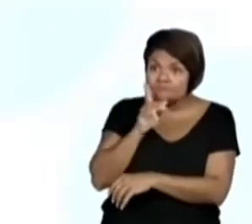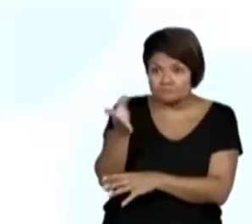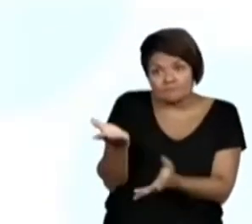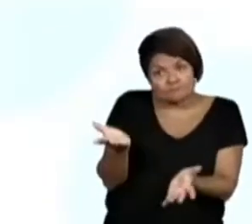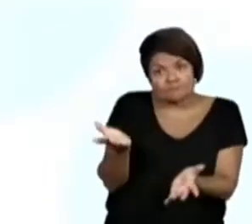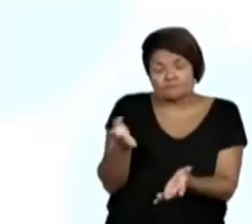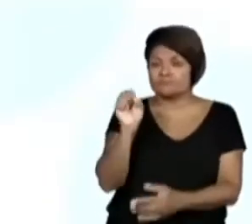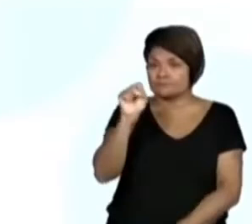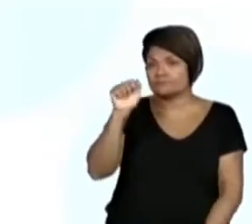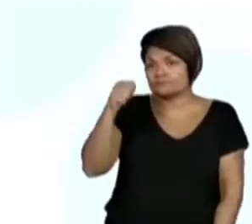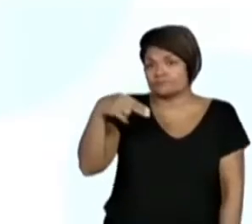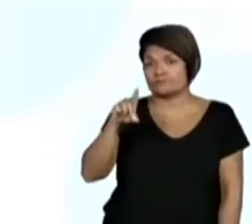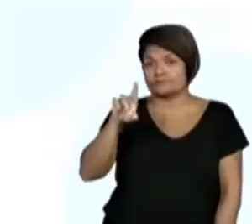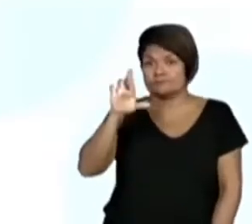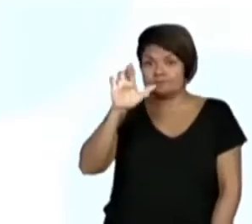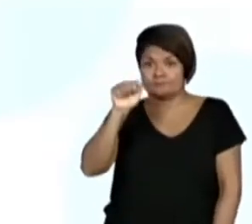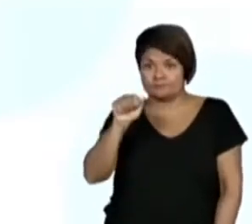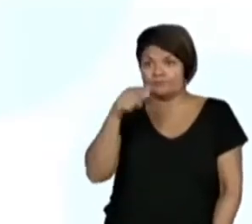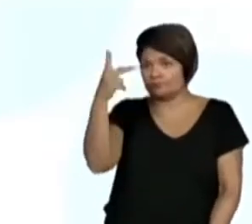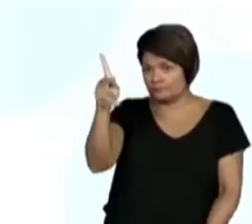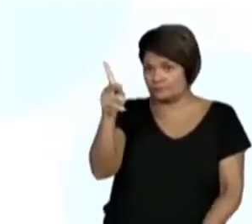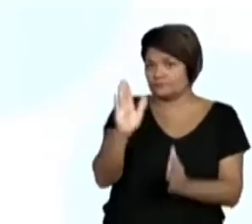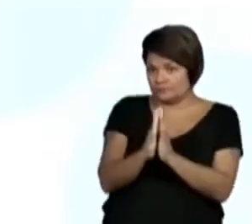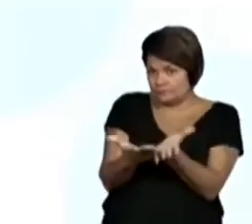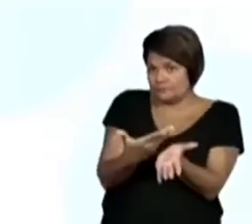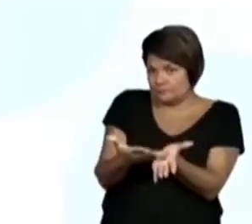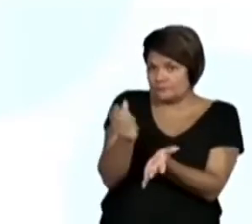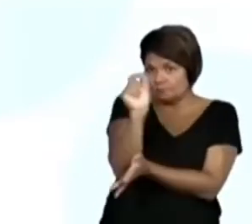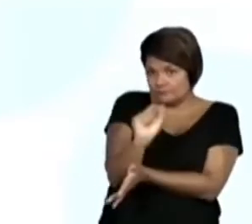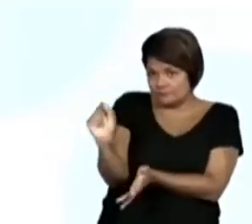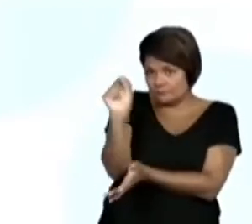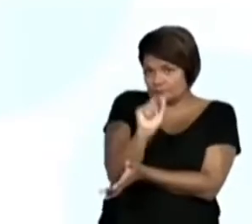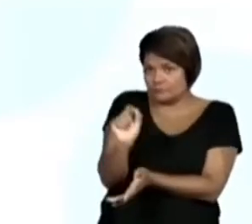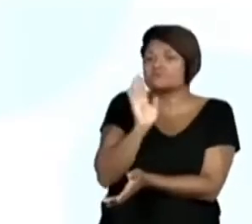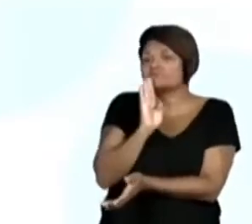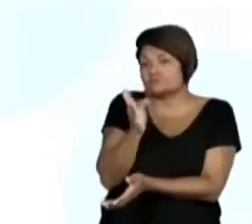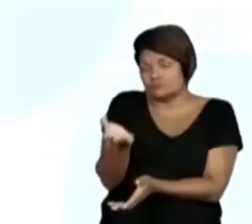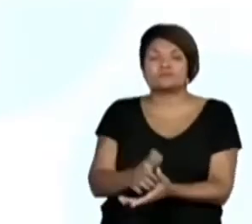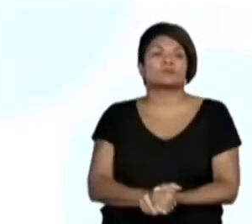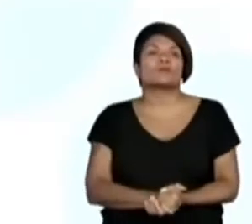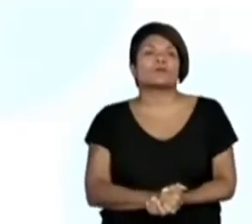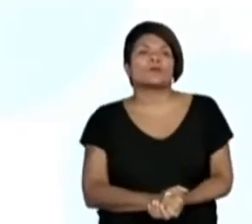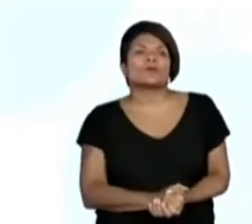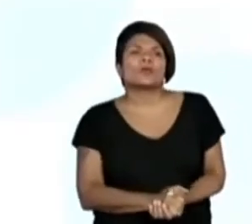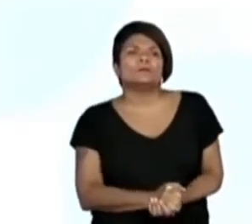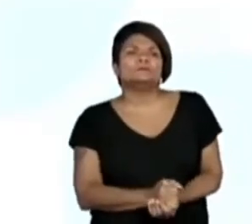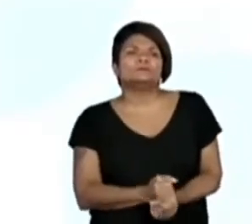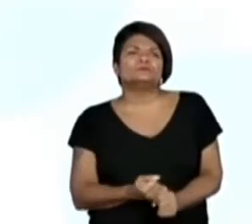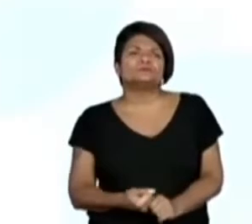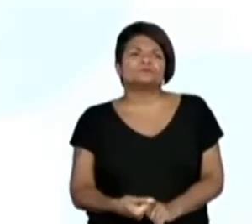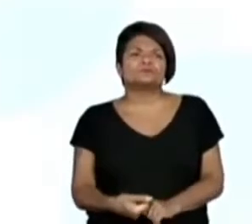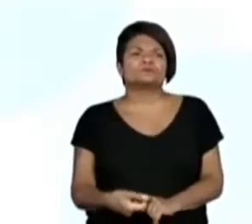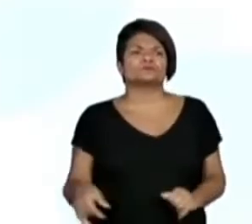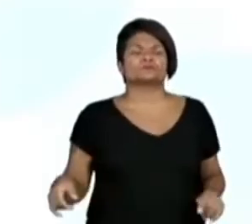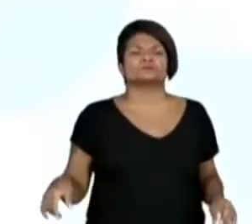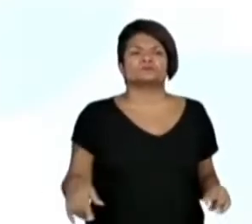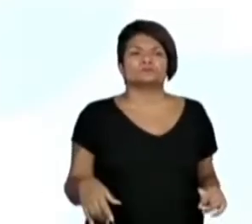ó, a professora Sandra pode ir lá no livro dela e circular. Isso. Porque ela estaria... Olha só, lá na Rua